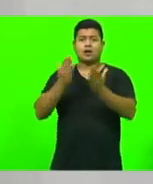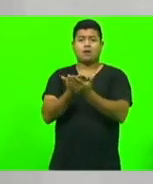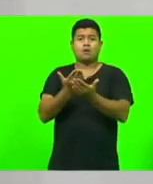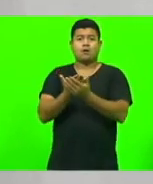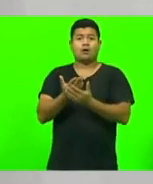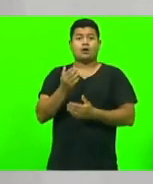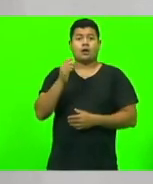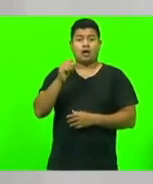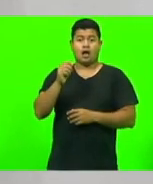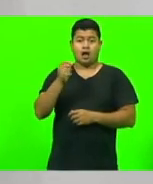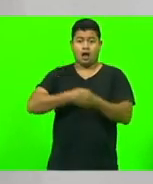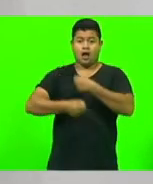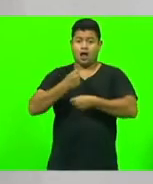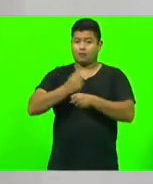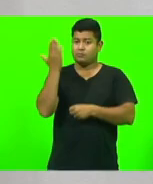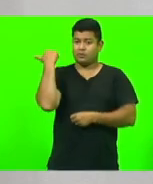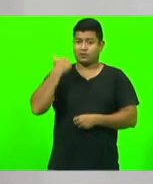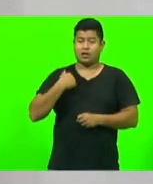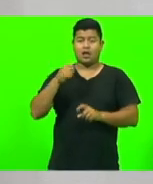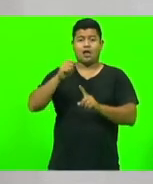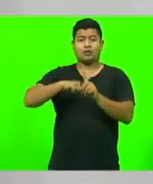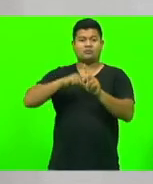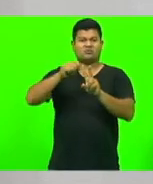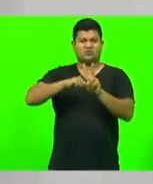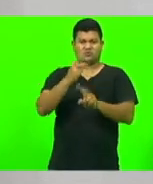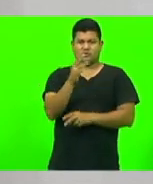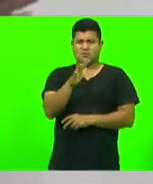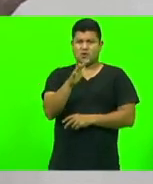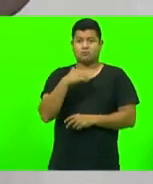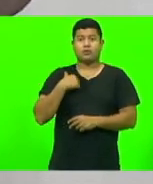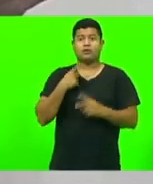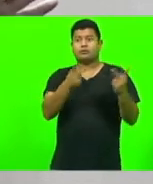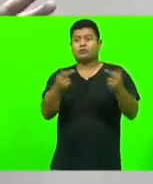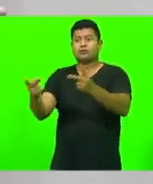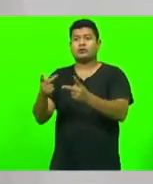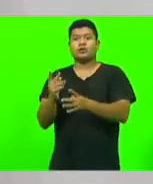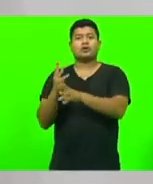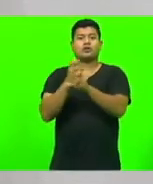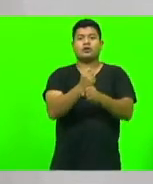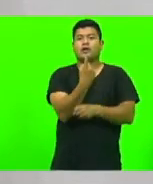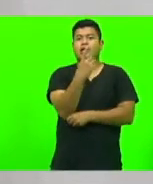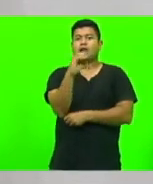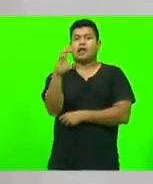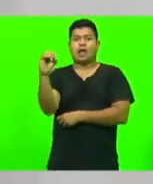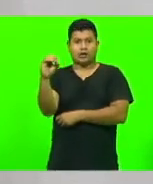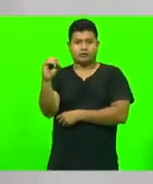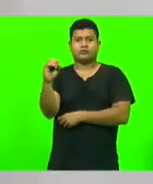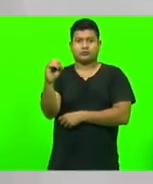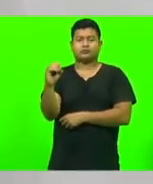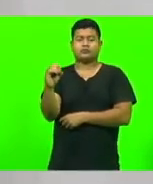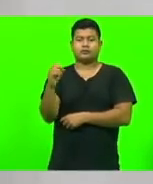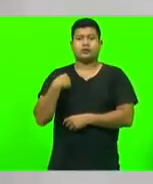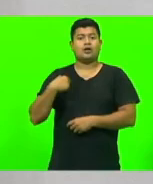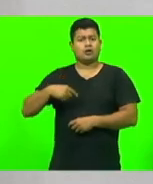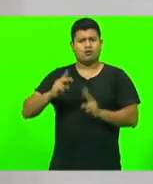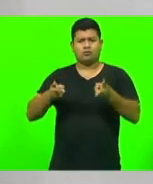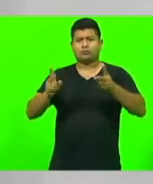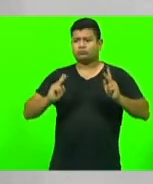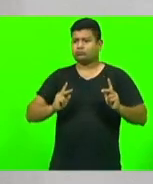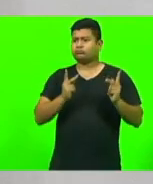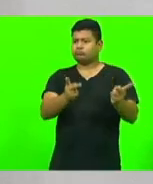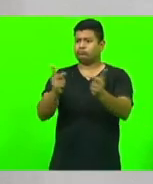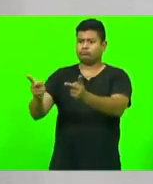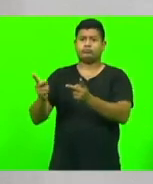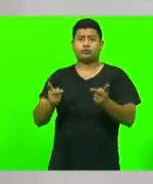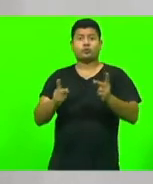nós visitamos 100 escolas estaduais. E nós continuamos visitando as escolas. Tudo que foi